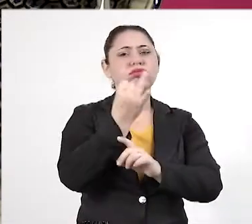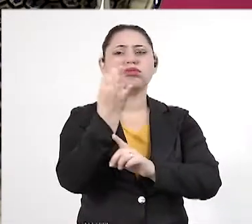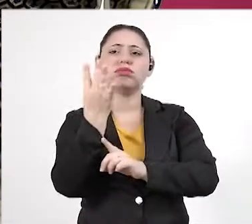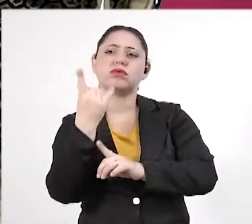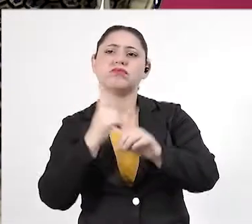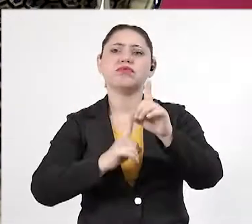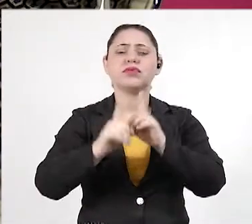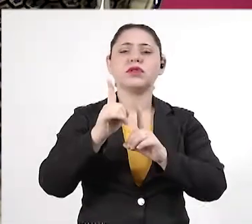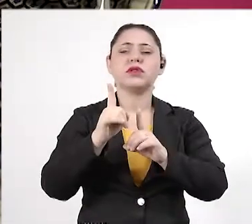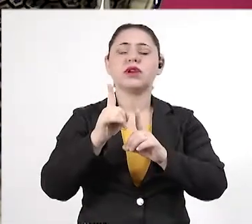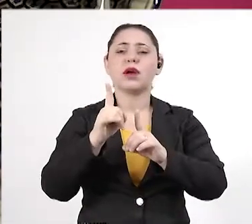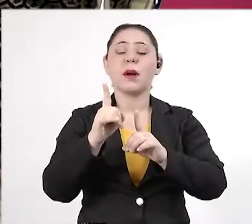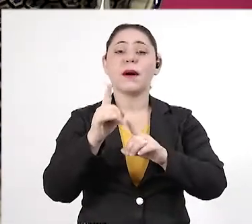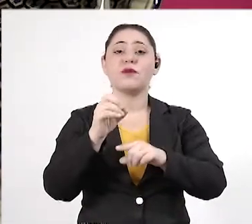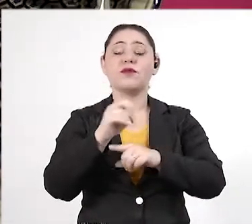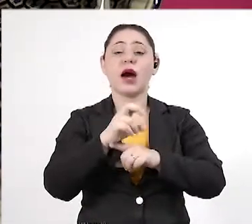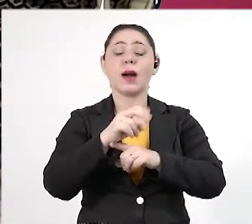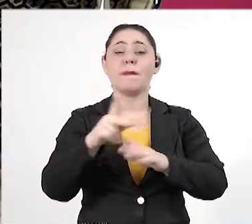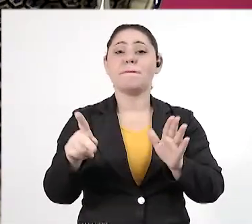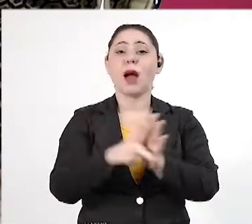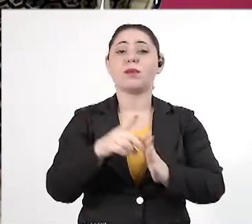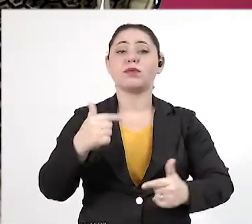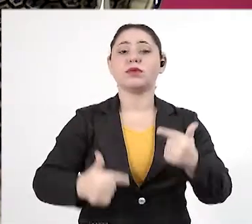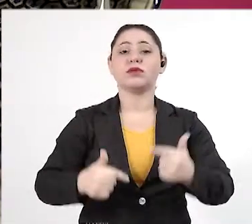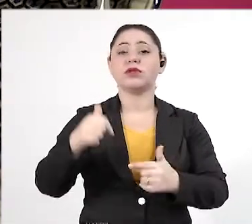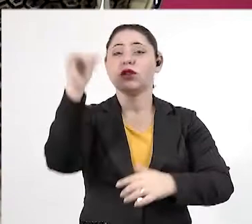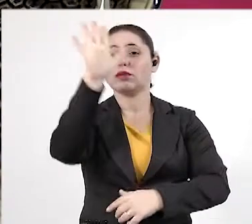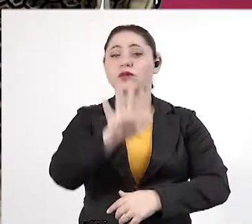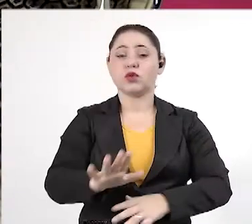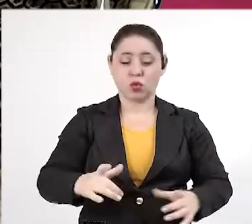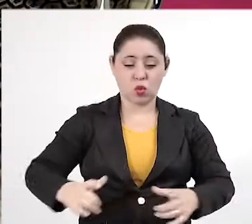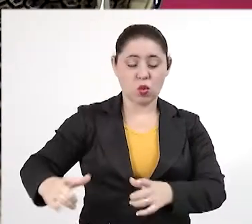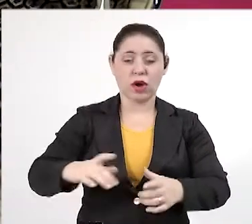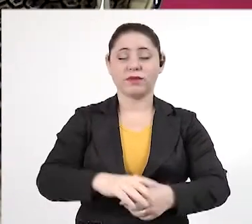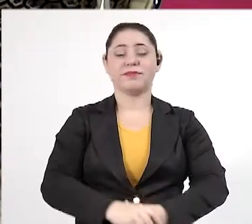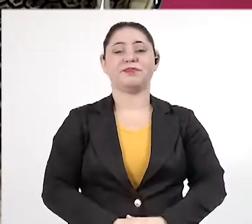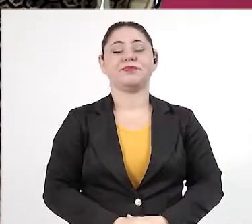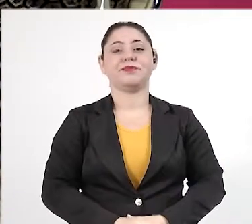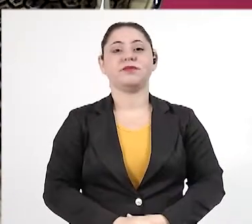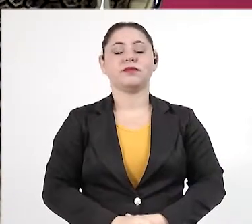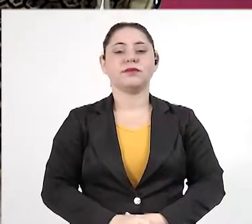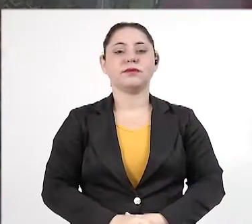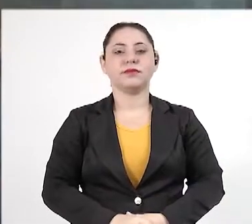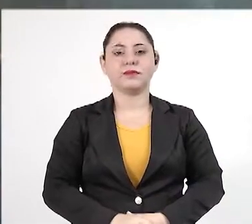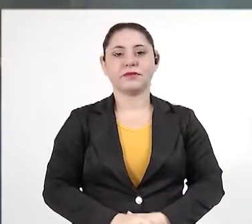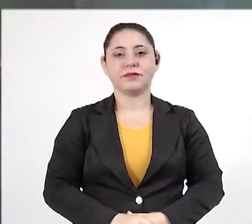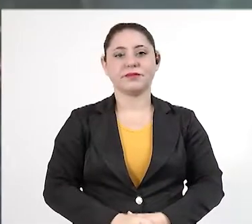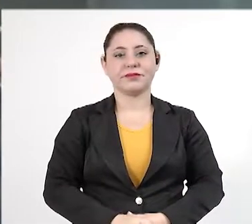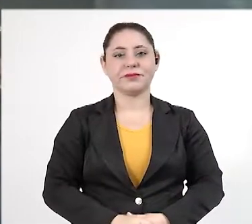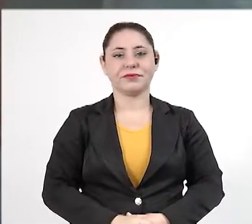números sobre a inserção das mulheres na política nacional e local. Vamos conferir.